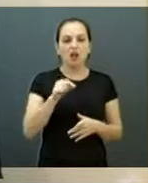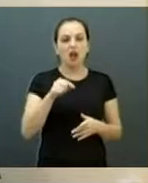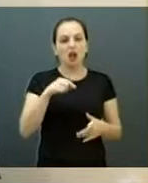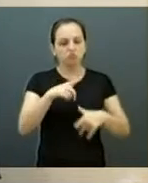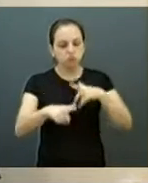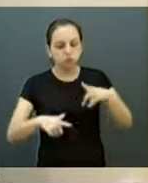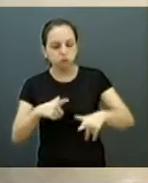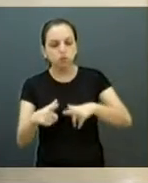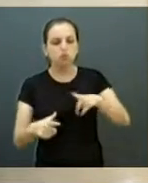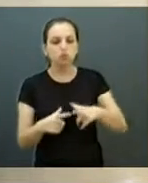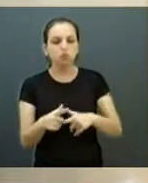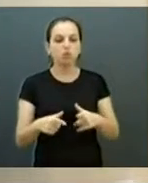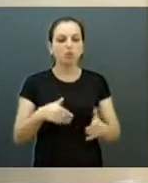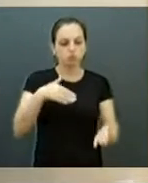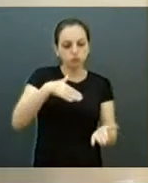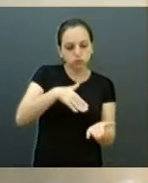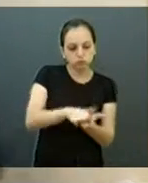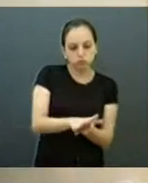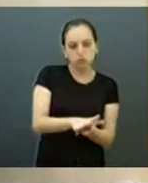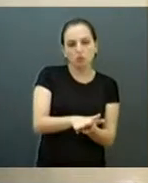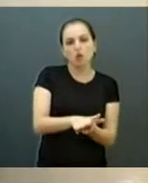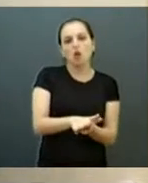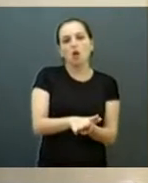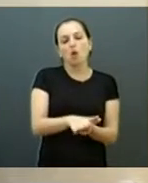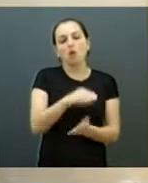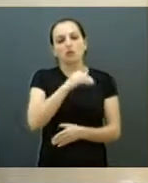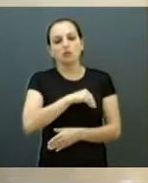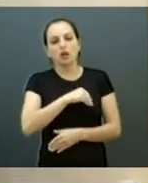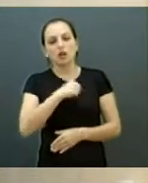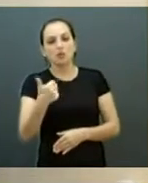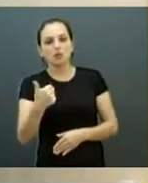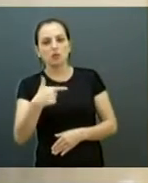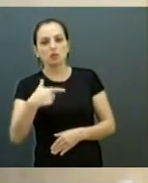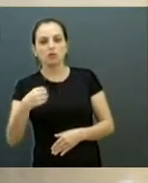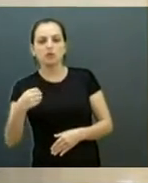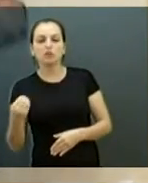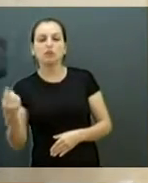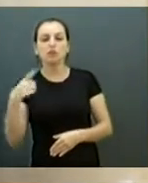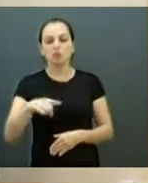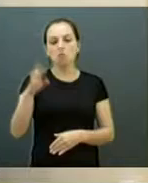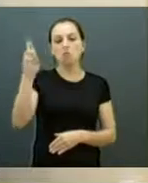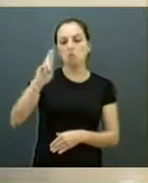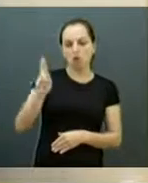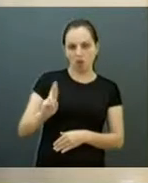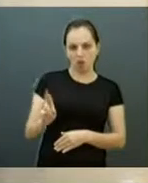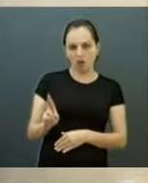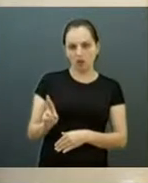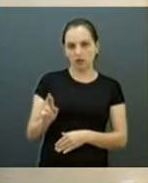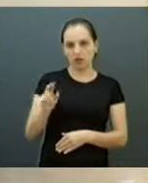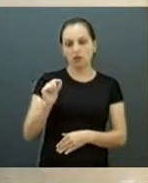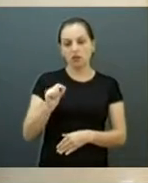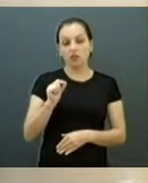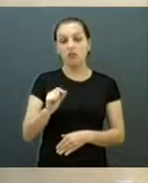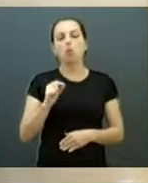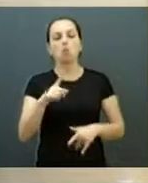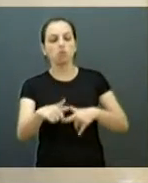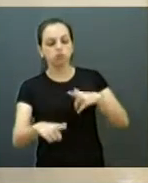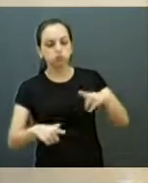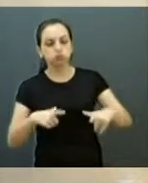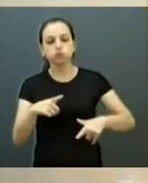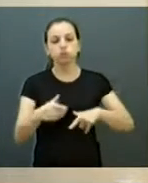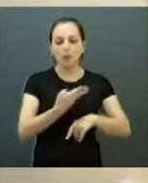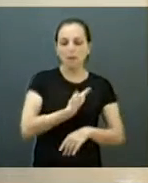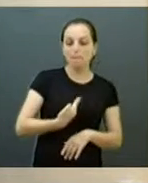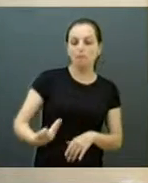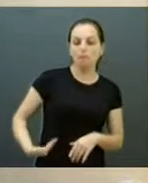por mês e vai ele falar que ele só vai na terça que não vai tampar o buraco na segunda na quarta e na quinta e na sexta pra mim ele é funcionário público do mesmo